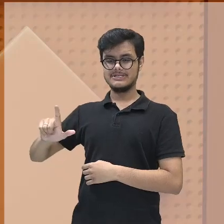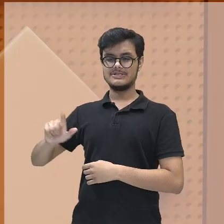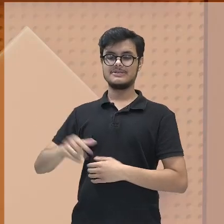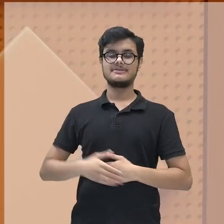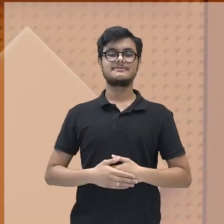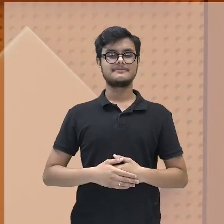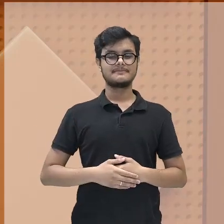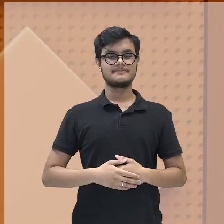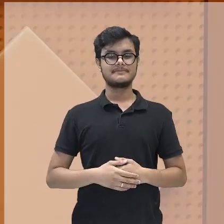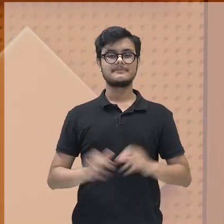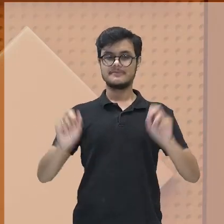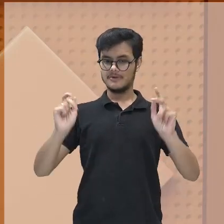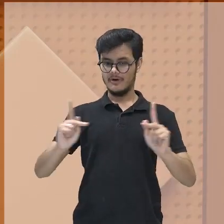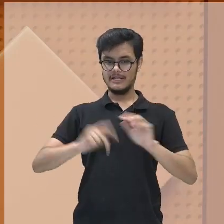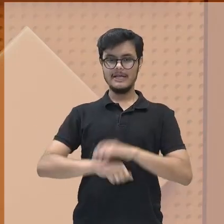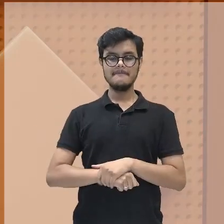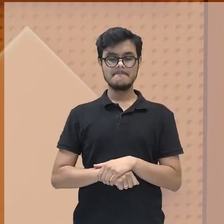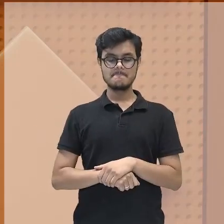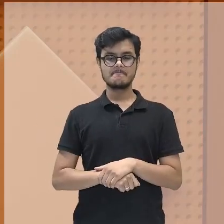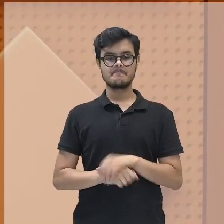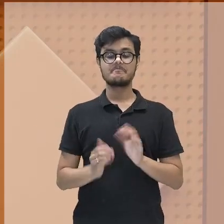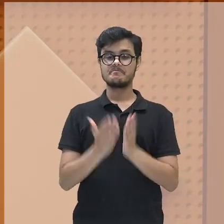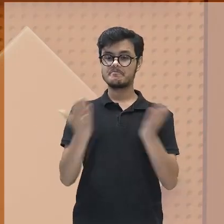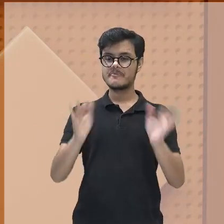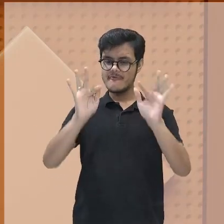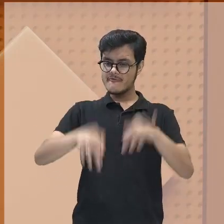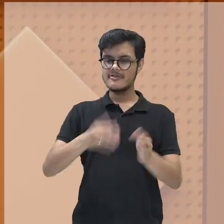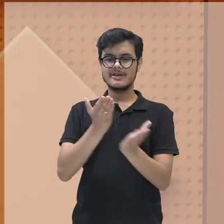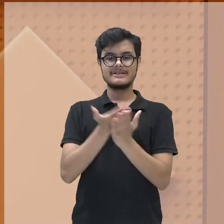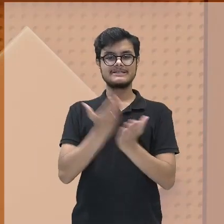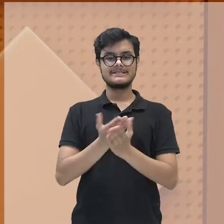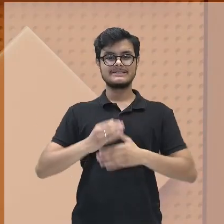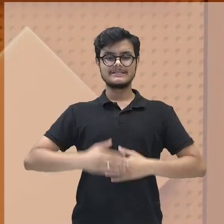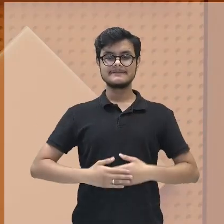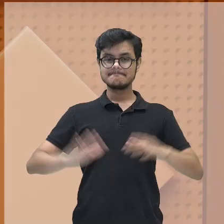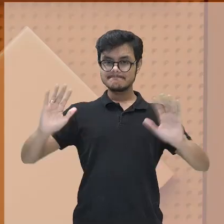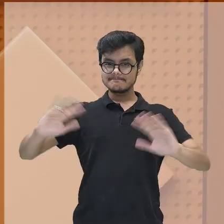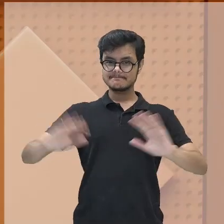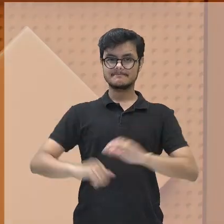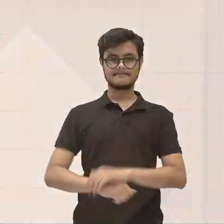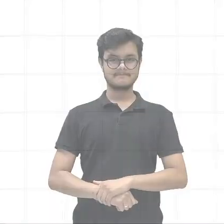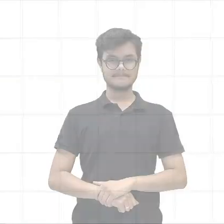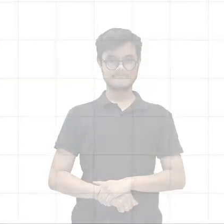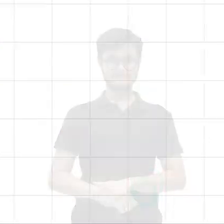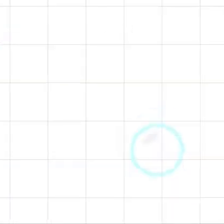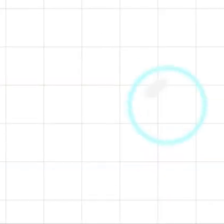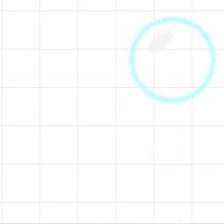por Milton Santos, tá bom? Então, essa foi a nossa aula e até uma próxima!